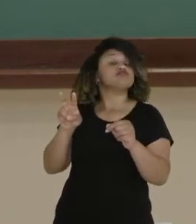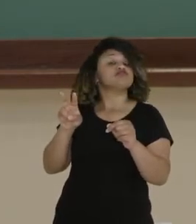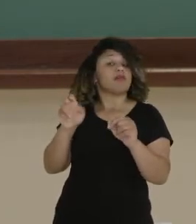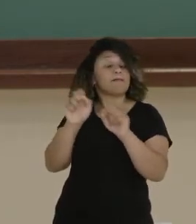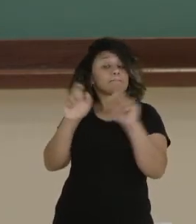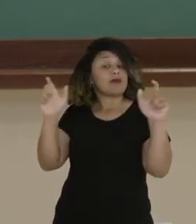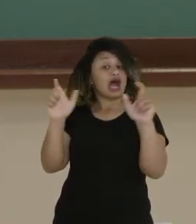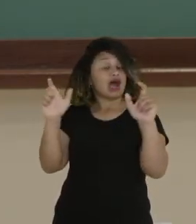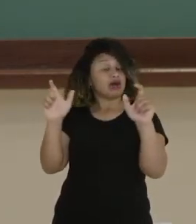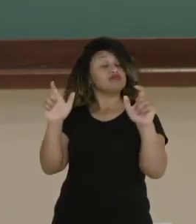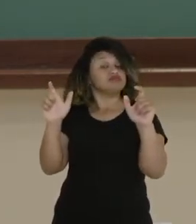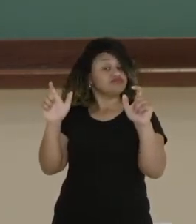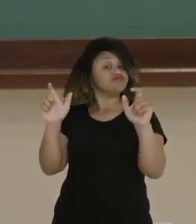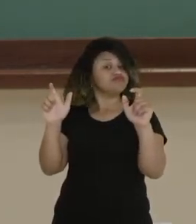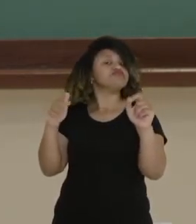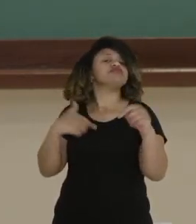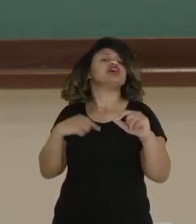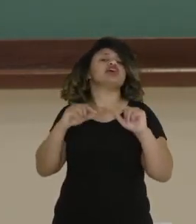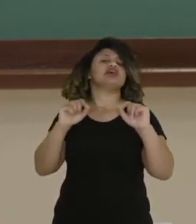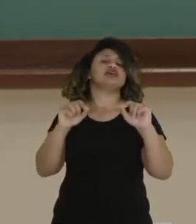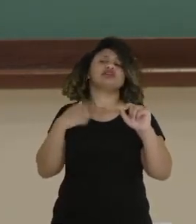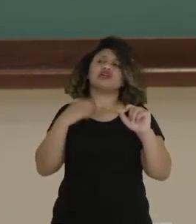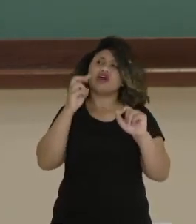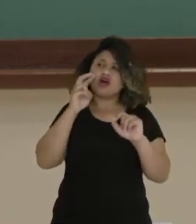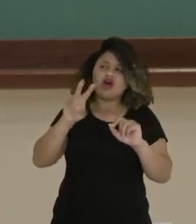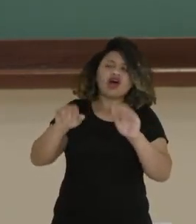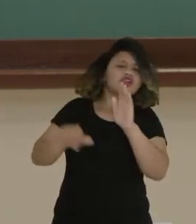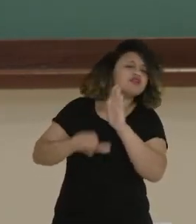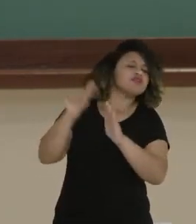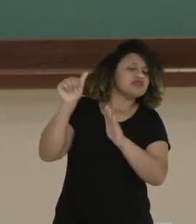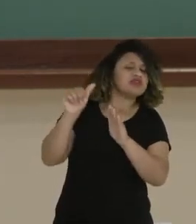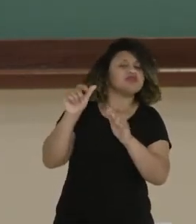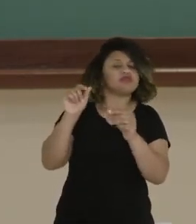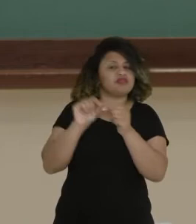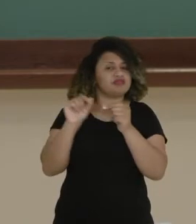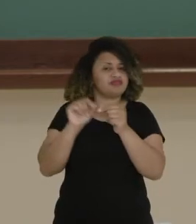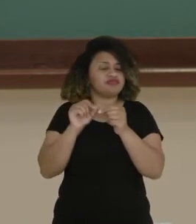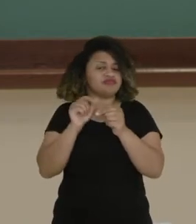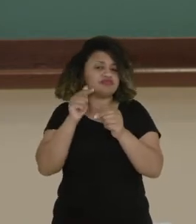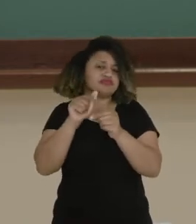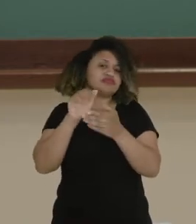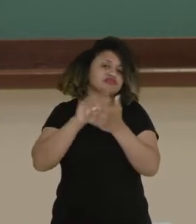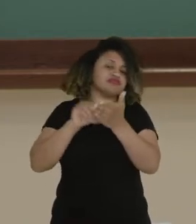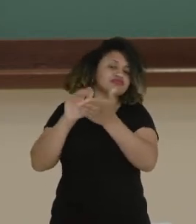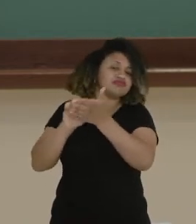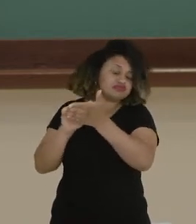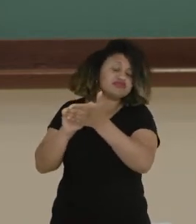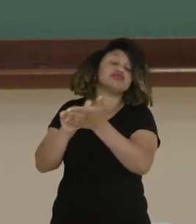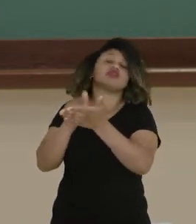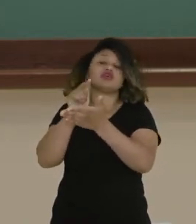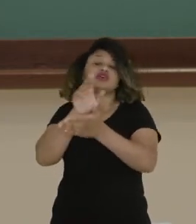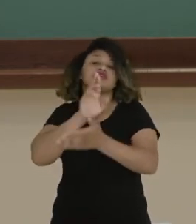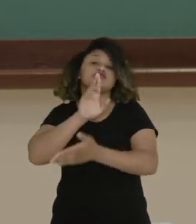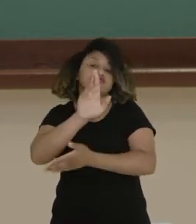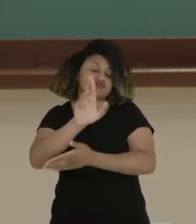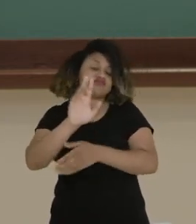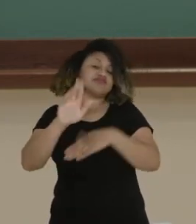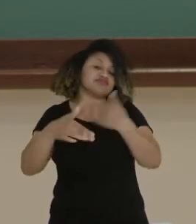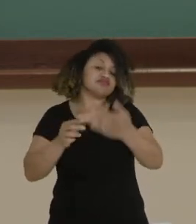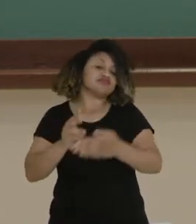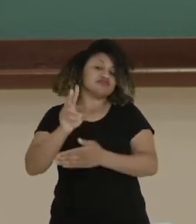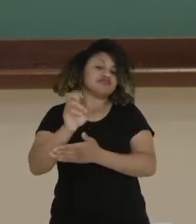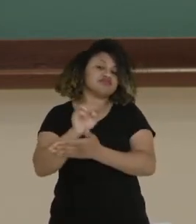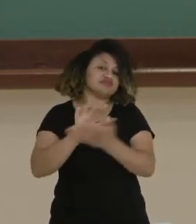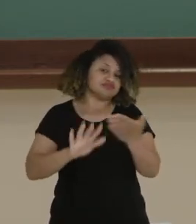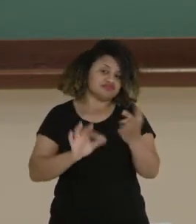lá piscando, porque é para ele que você tem que olhar por primeiro mesmo. Para quê? Para eliminar parênteses, para depois dar continuidade na